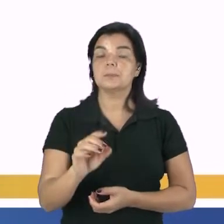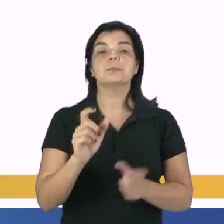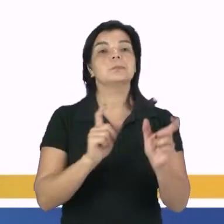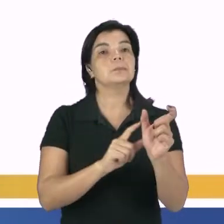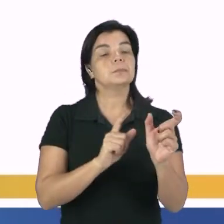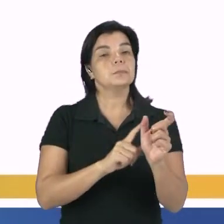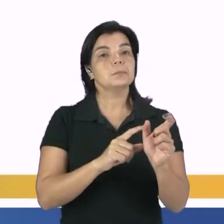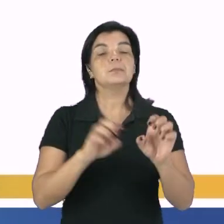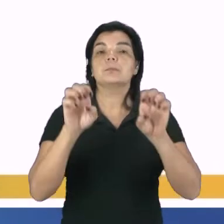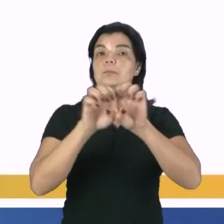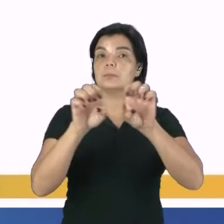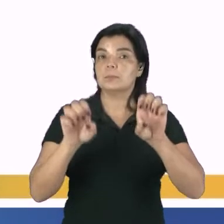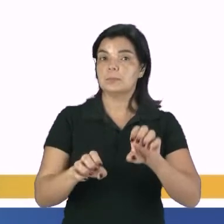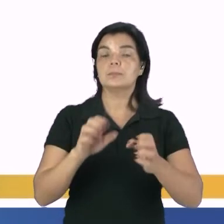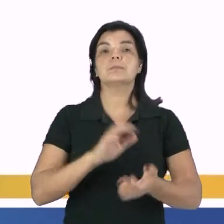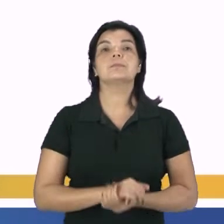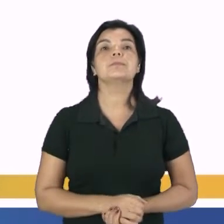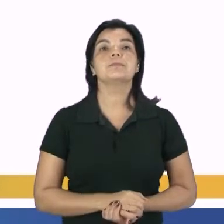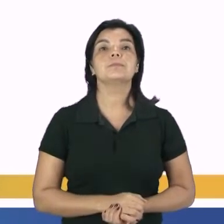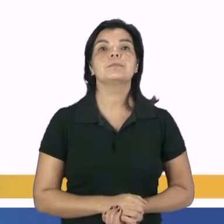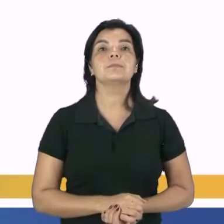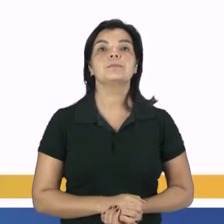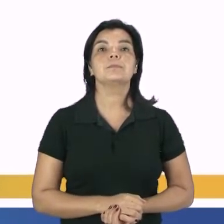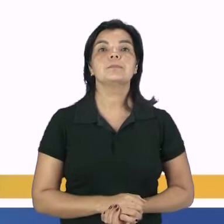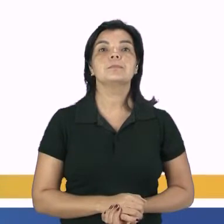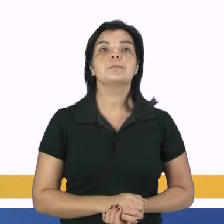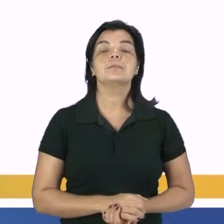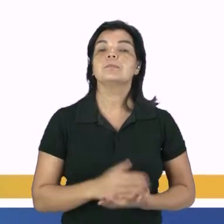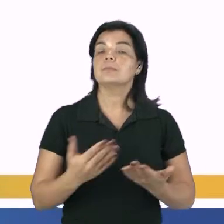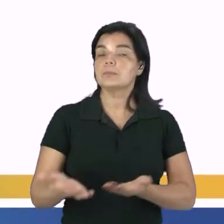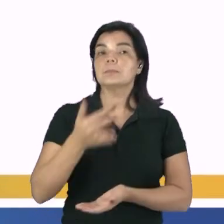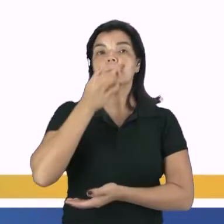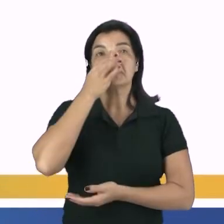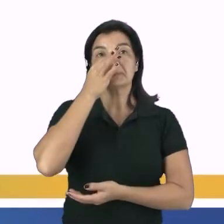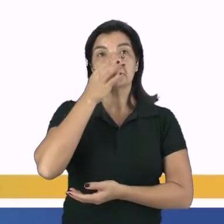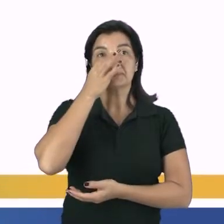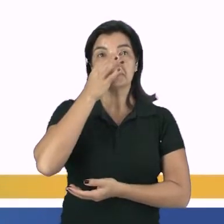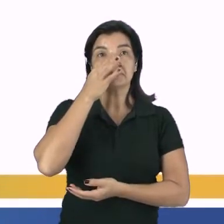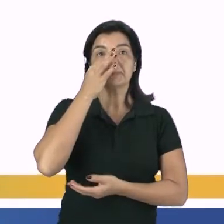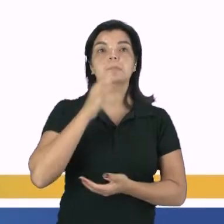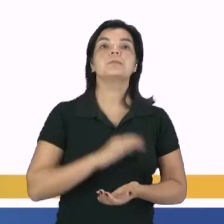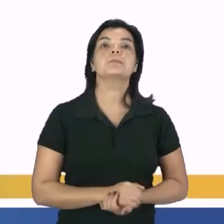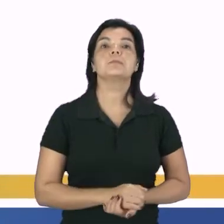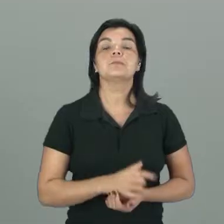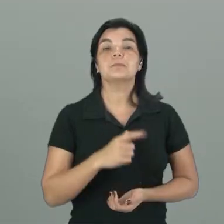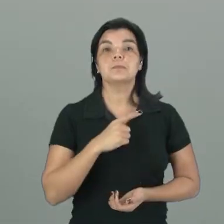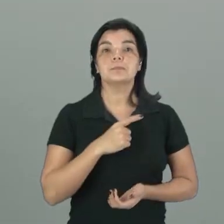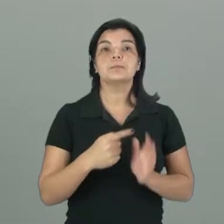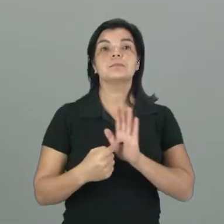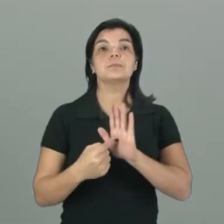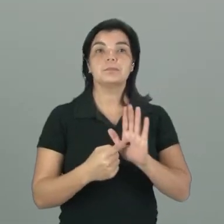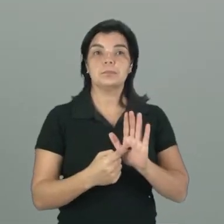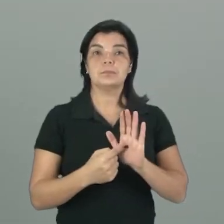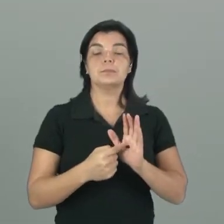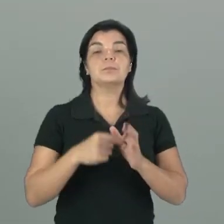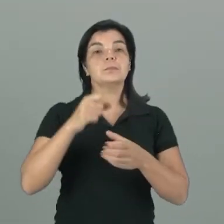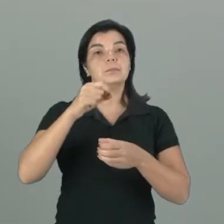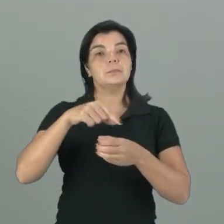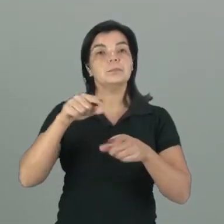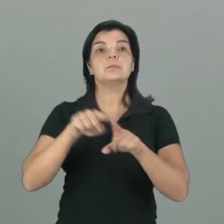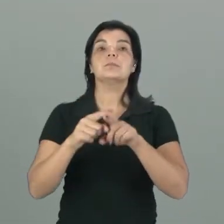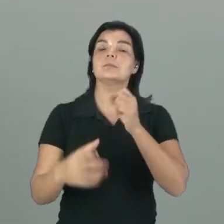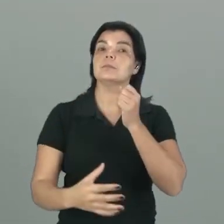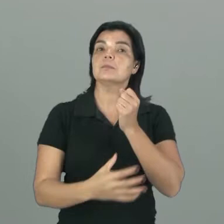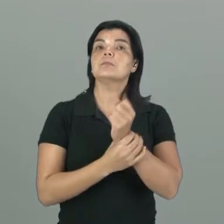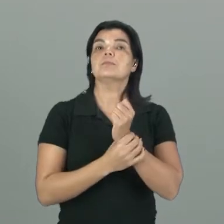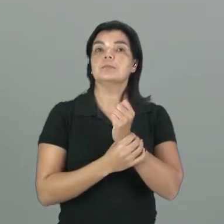sua estrutura correspondente. Em relação ainda à reprodução, vale a gente trazer que o fruto, ele